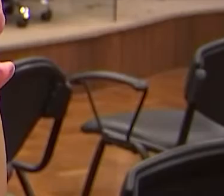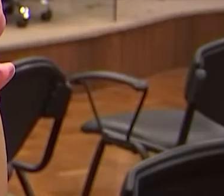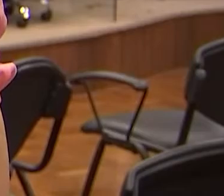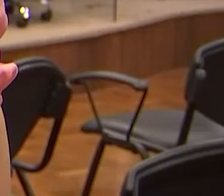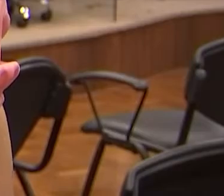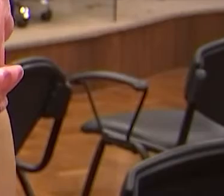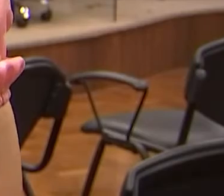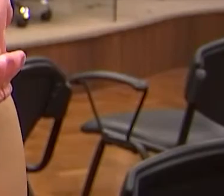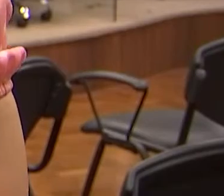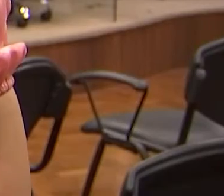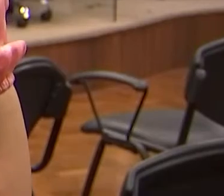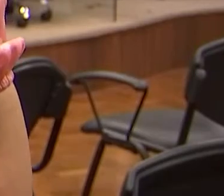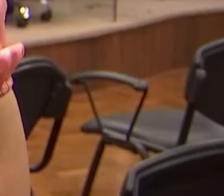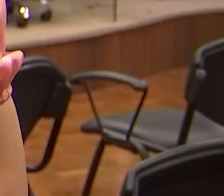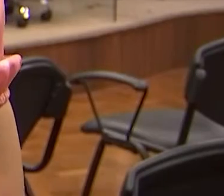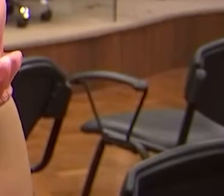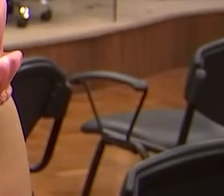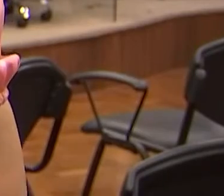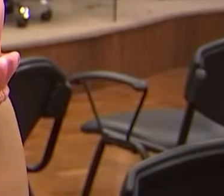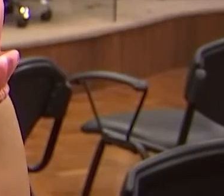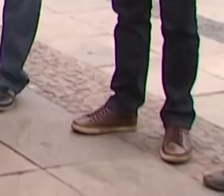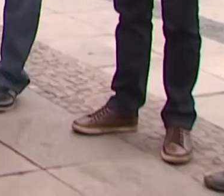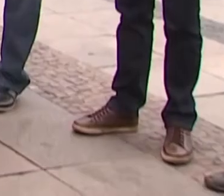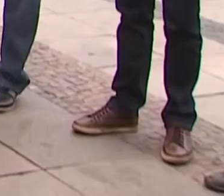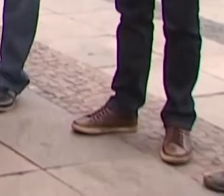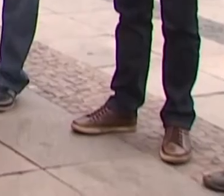humanos dessa pessoa como a segurança de todos os